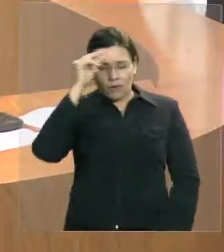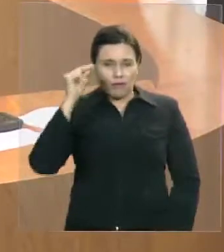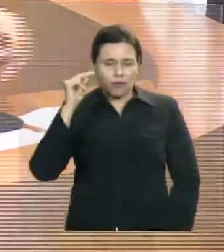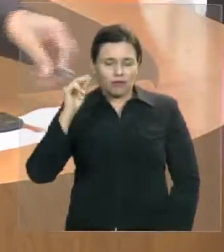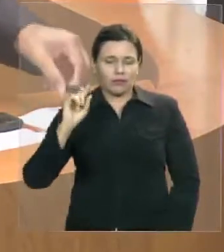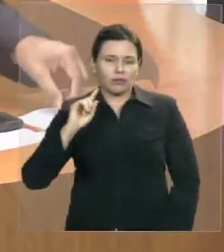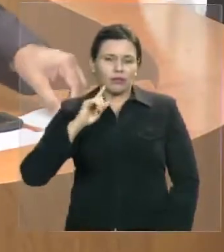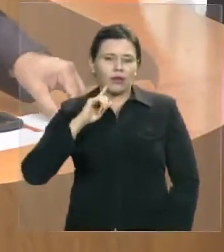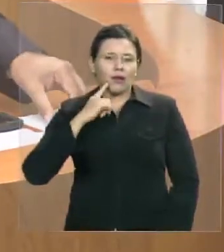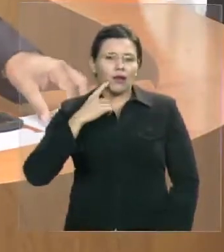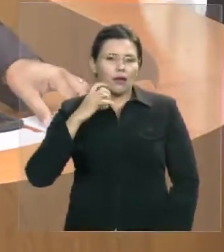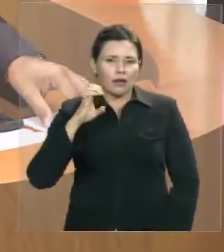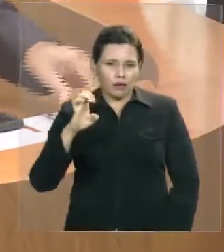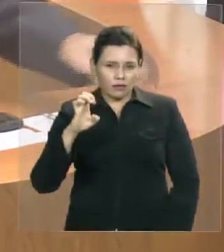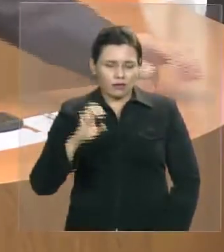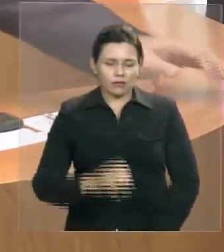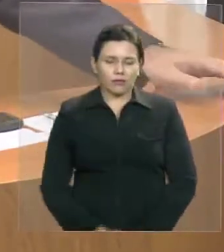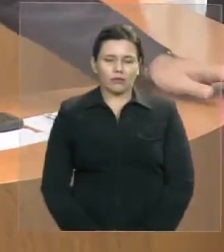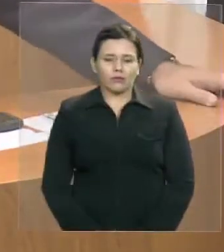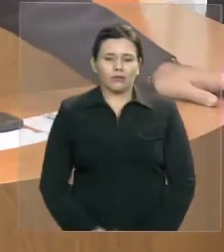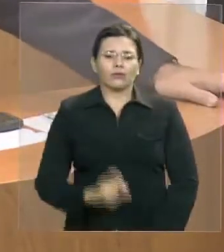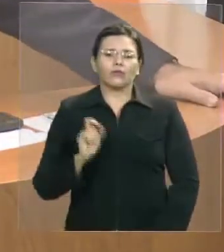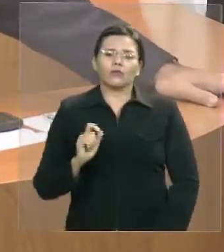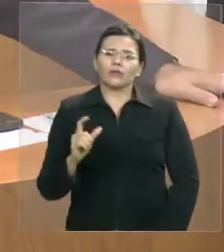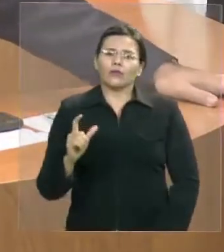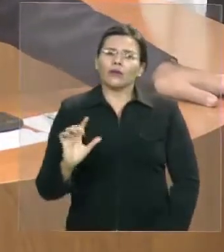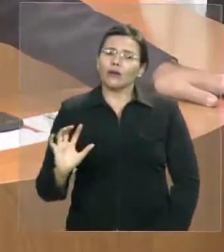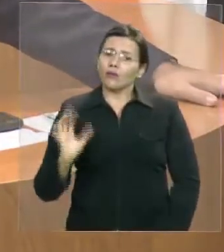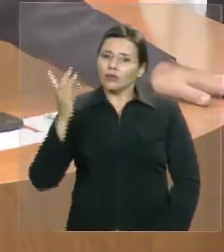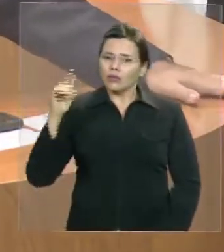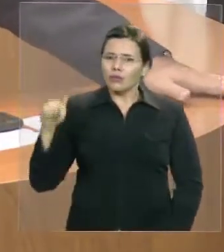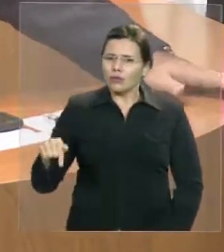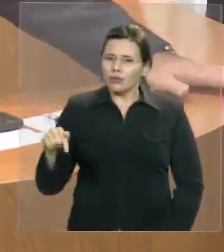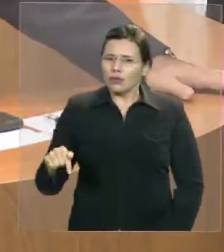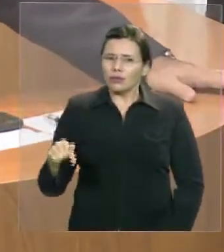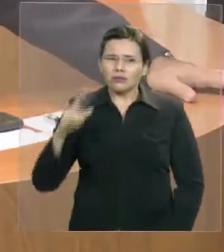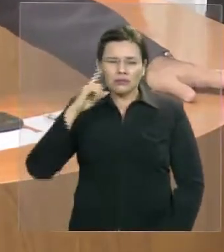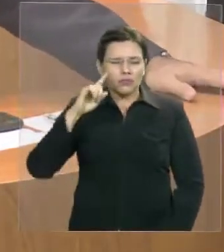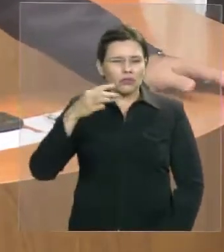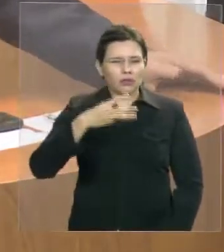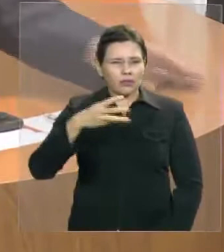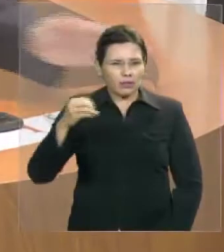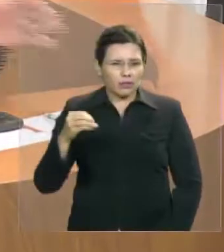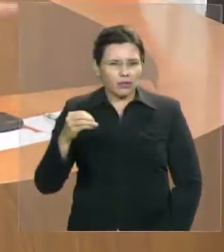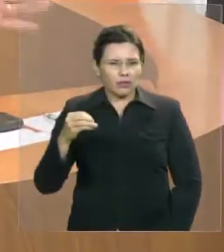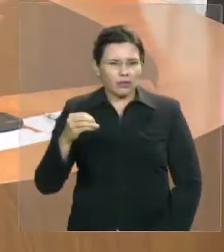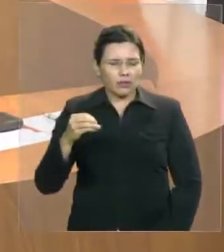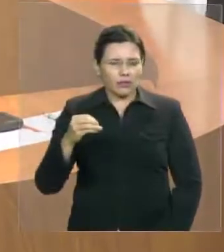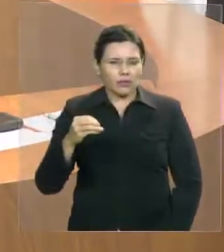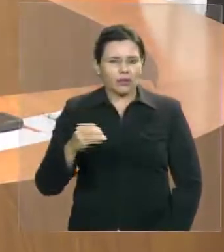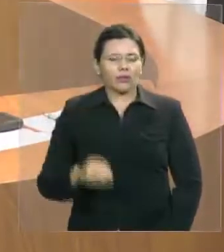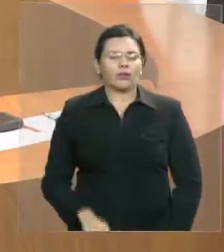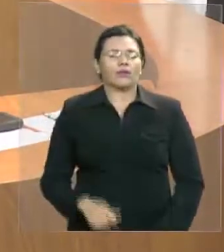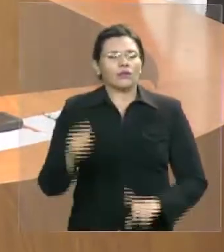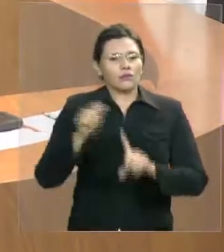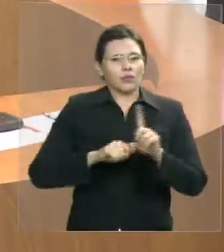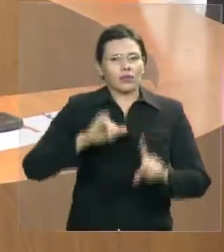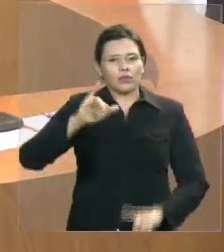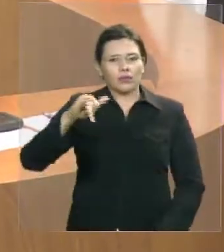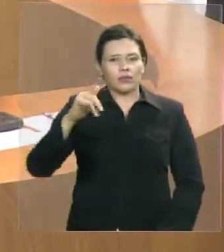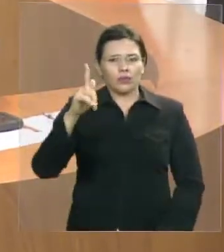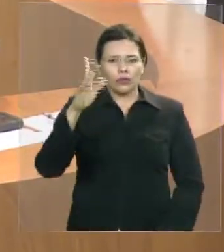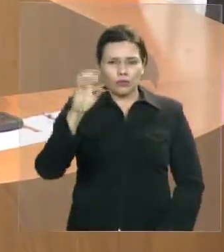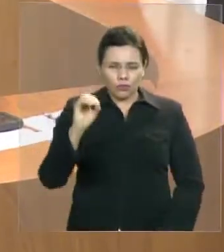convenção que realizou aqui, no, salvo engano, no último dia 30, e que mostrou que